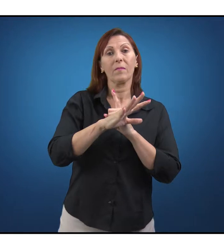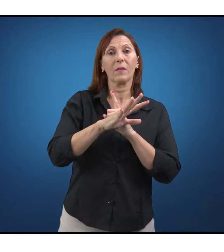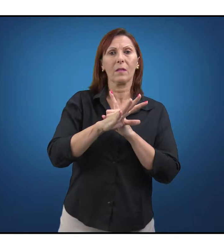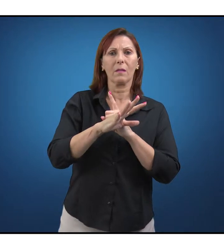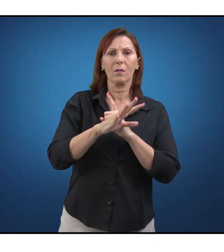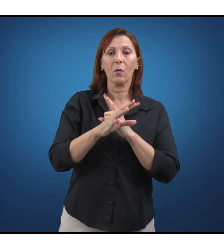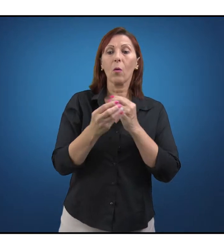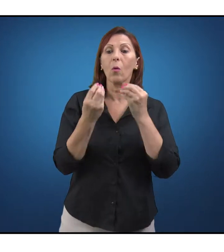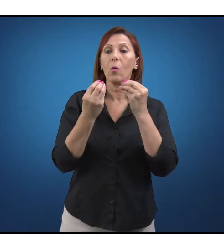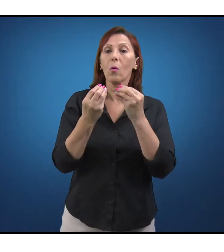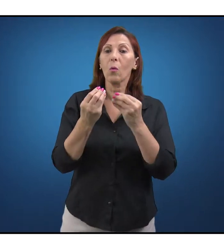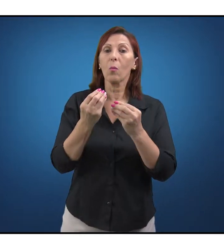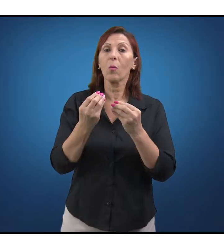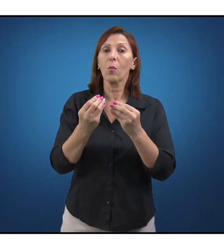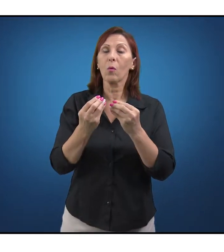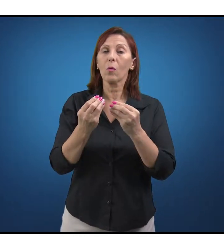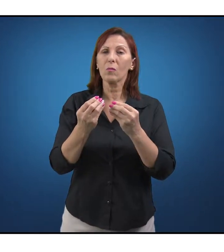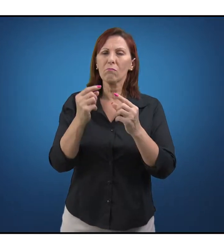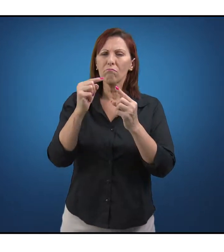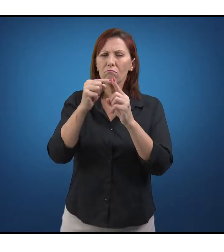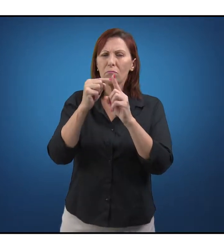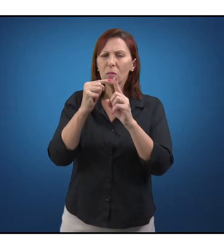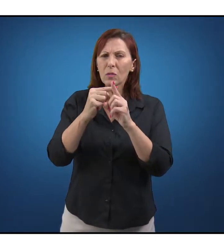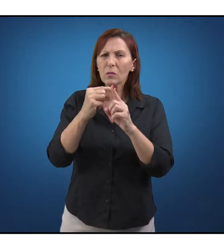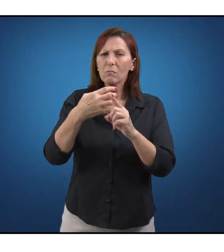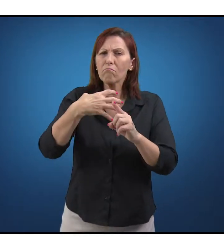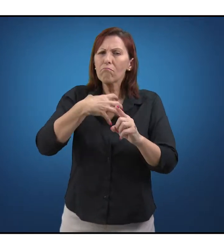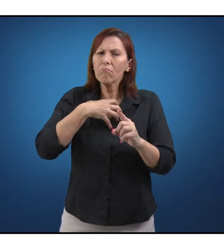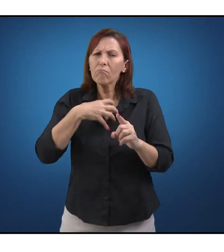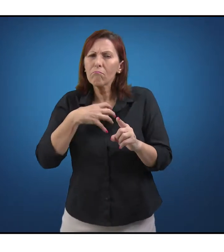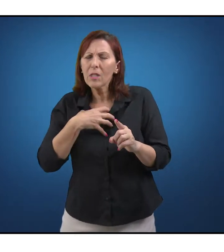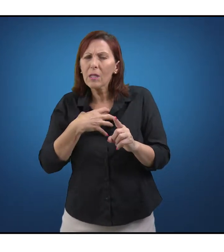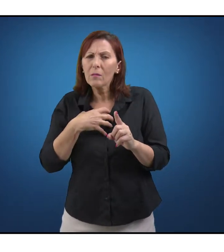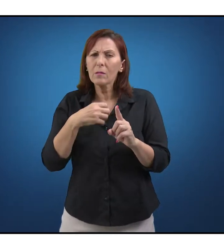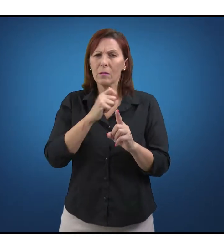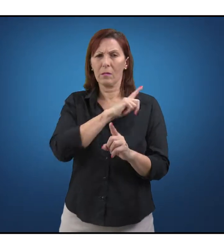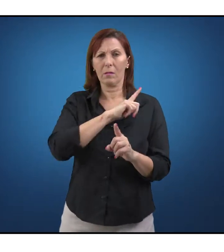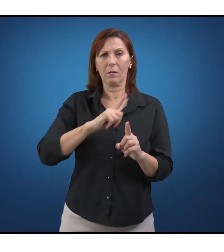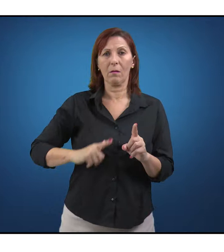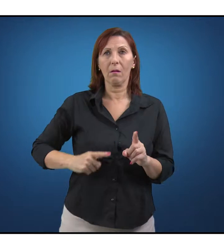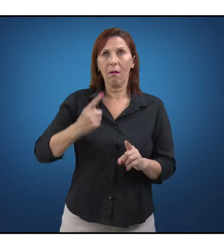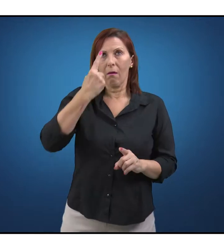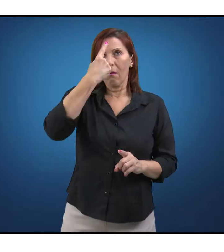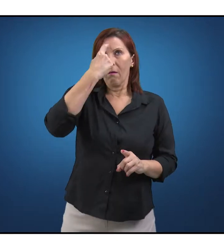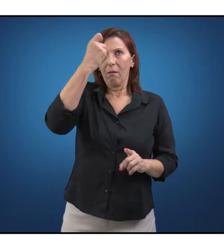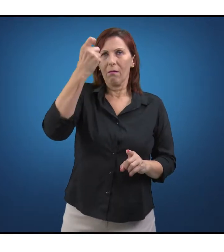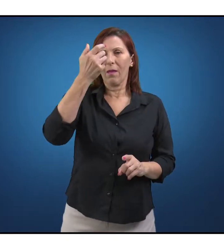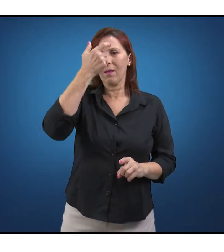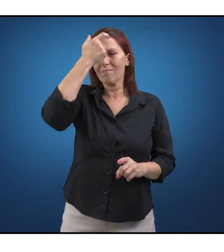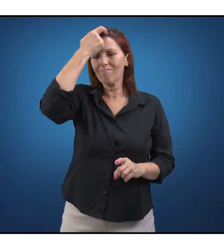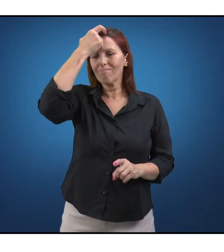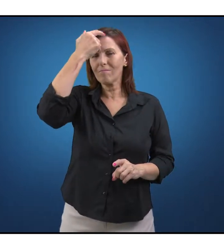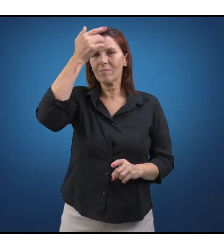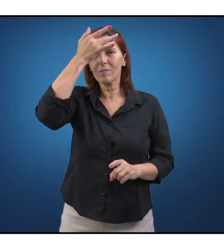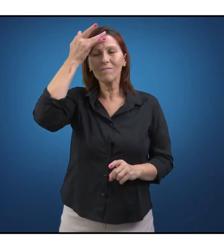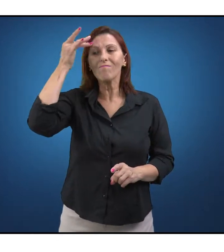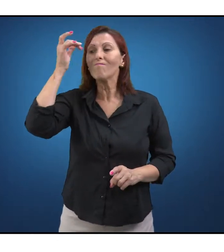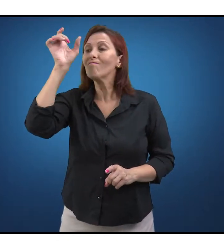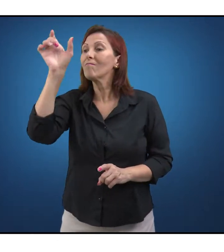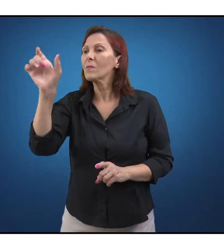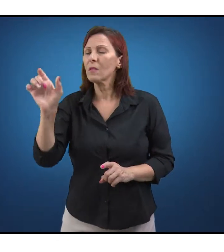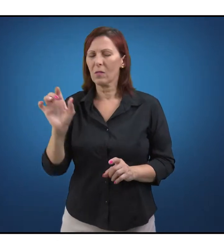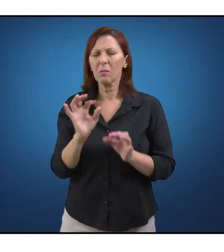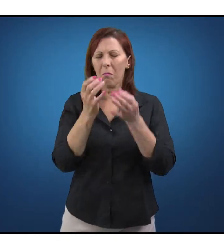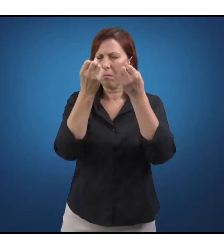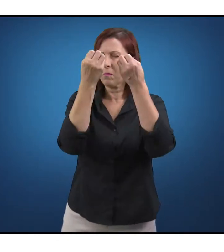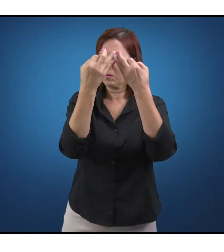a forma de governar pela ideia de governo, ela governa pela ideia do sujeito. Vou simplificar